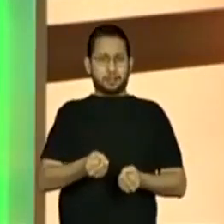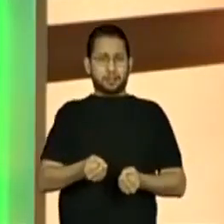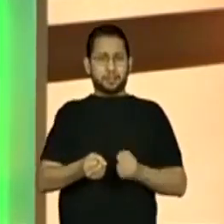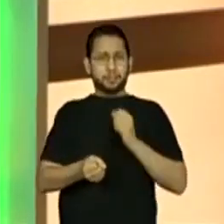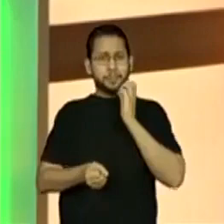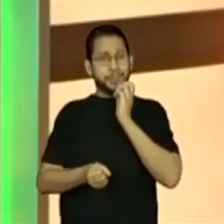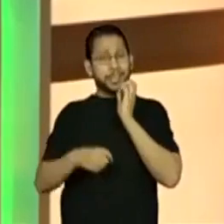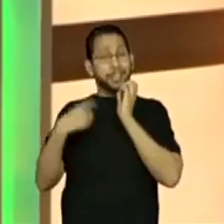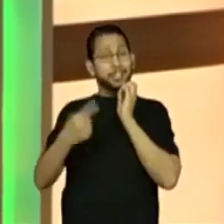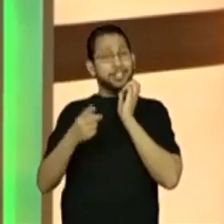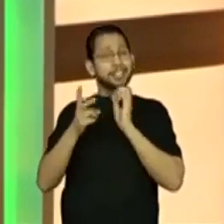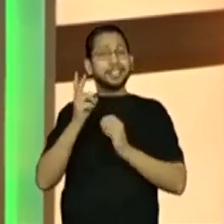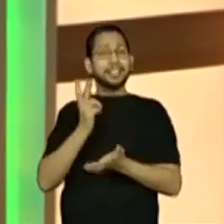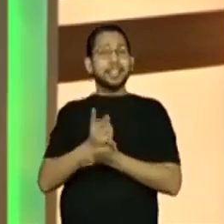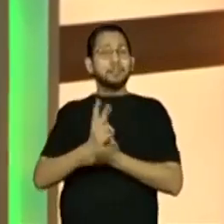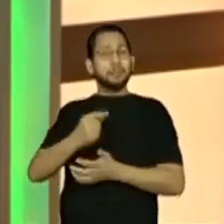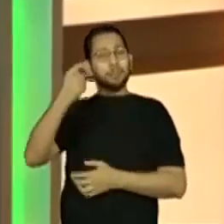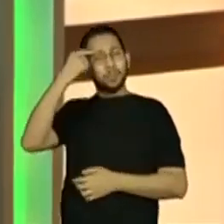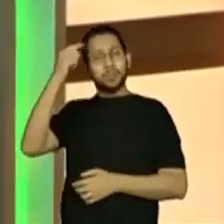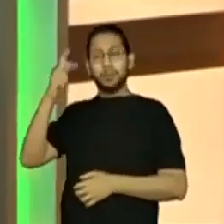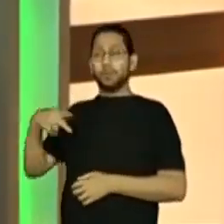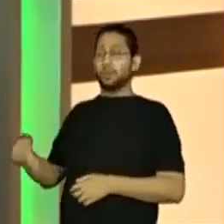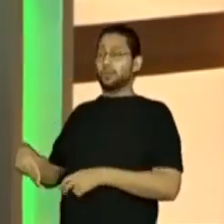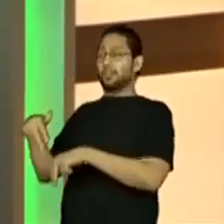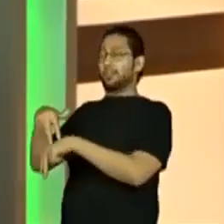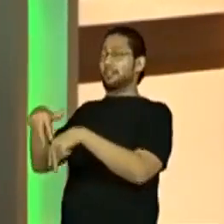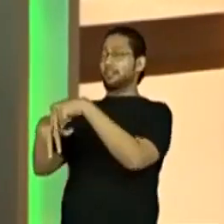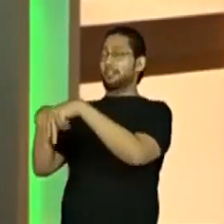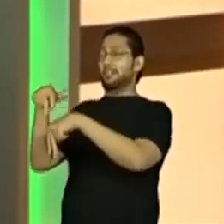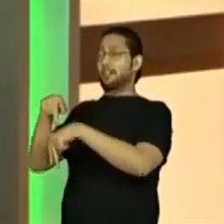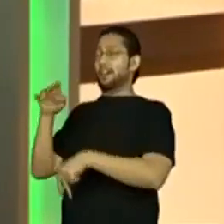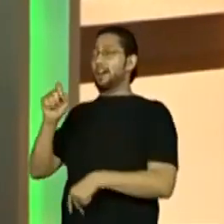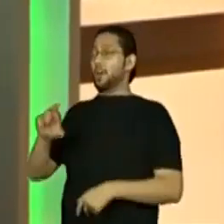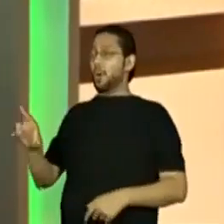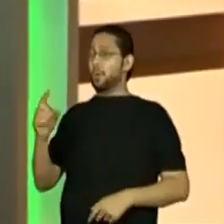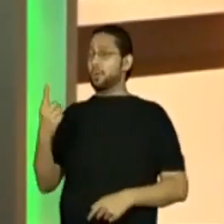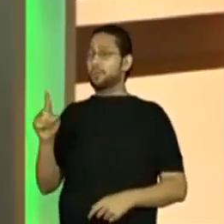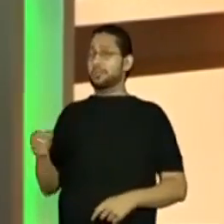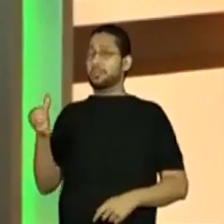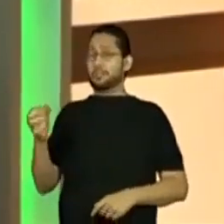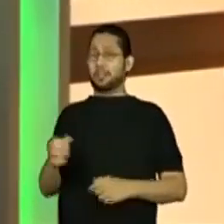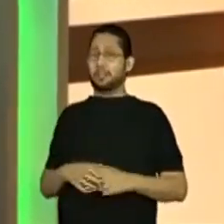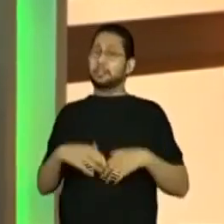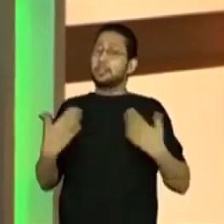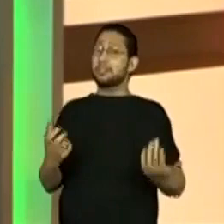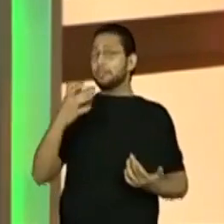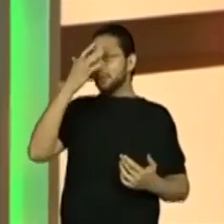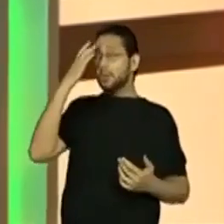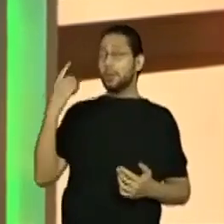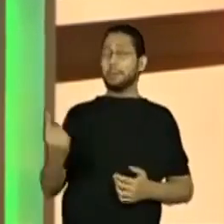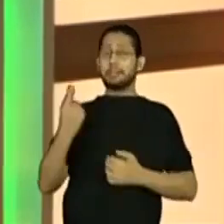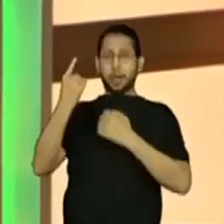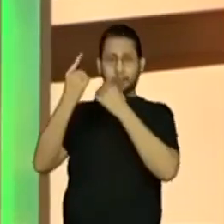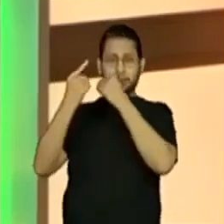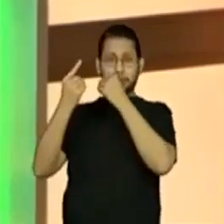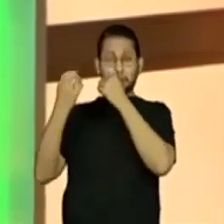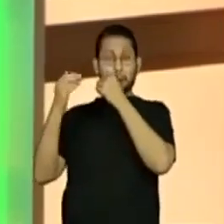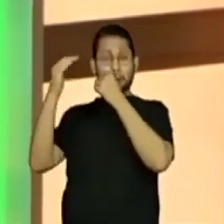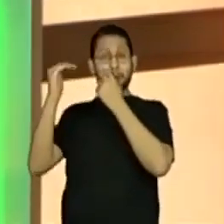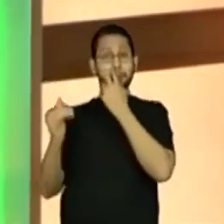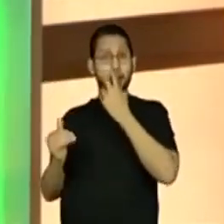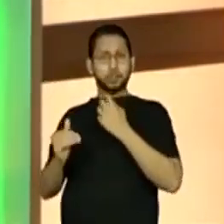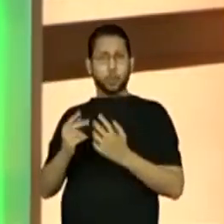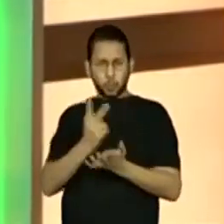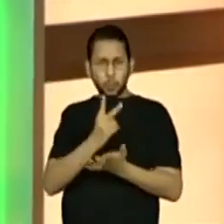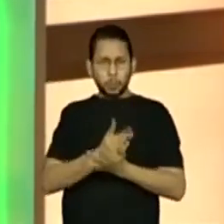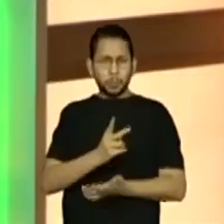pensamos na altura da Procarol. E a Procarol tem 1,60. Agora, e se fosse alguém mais alto ou mais baixo? Aí os números